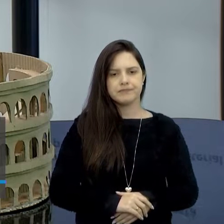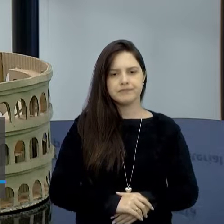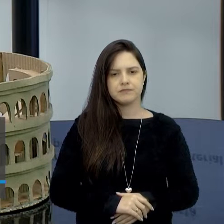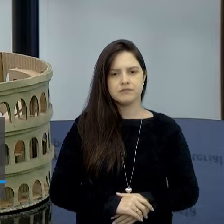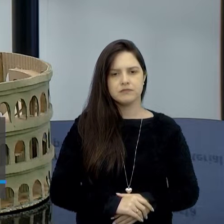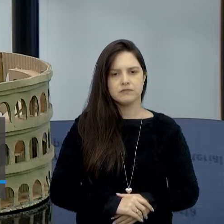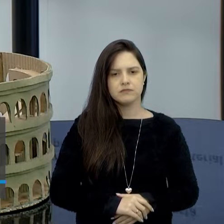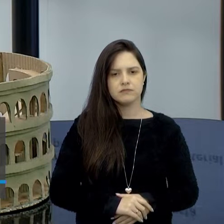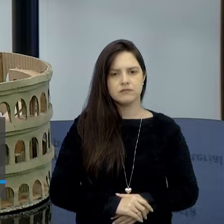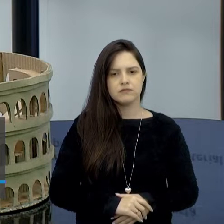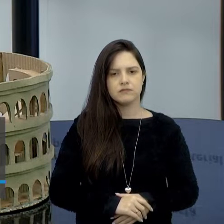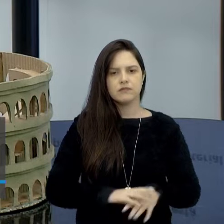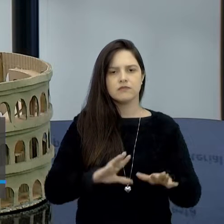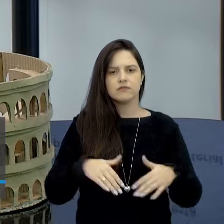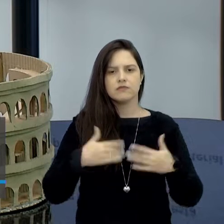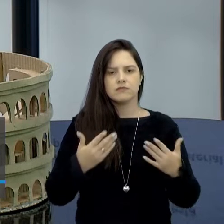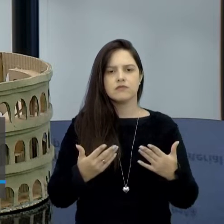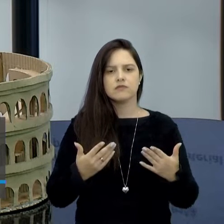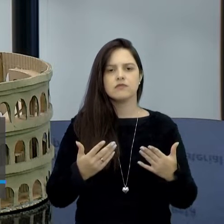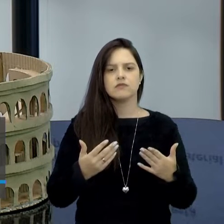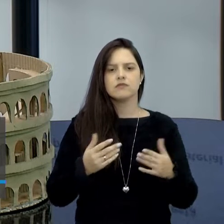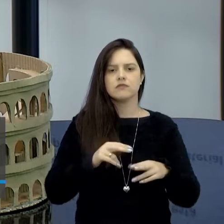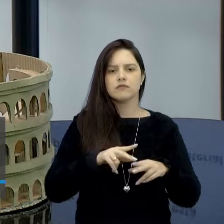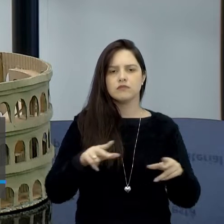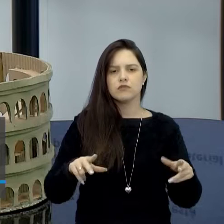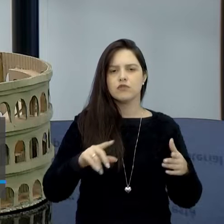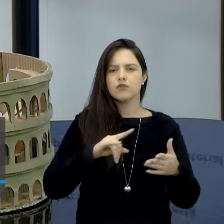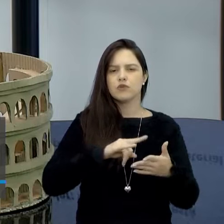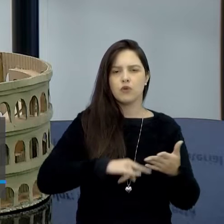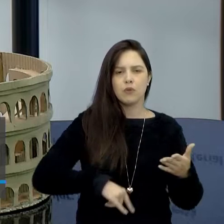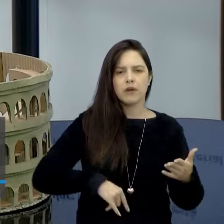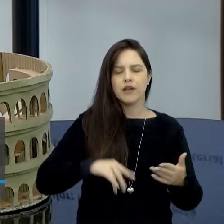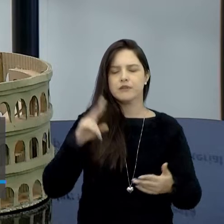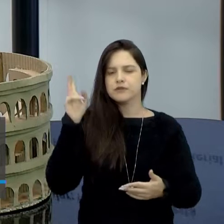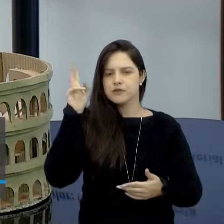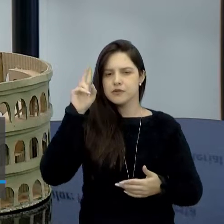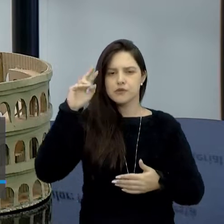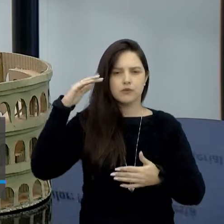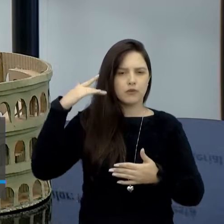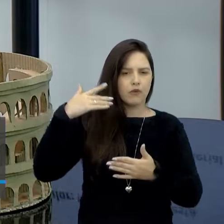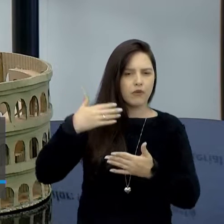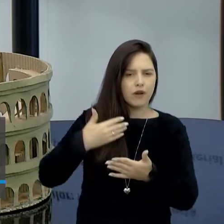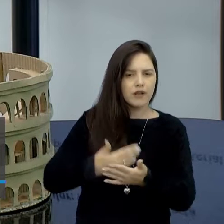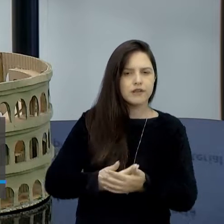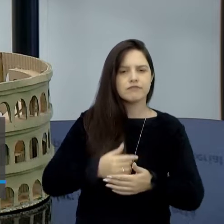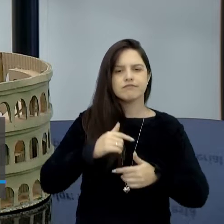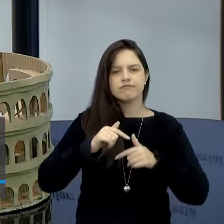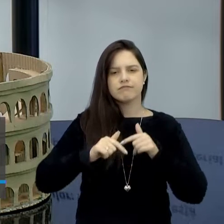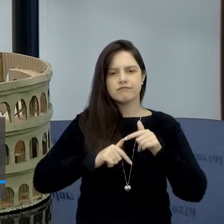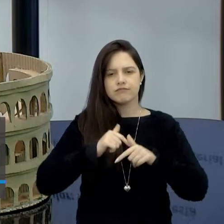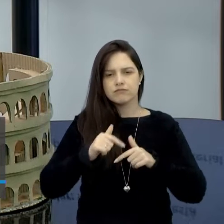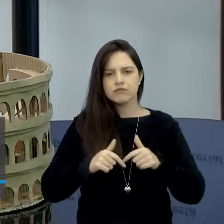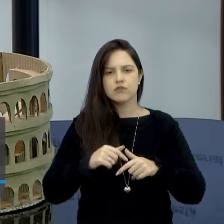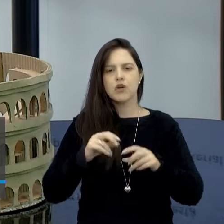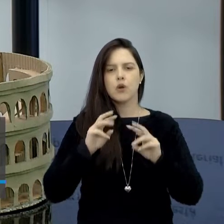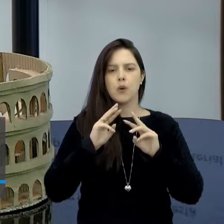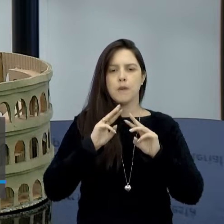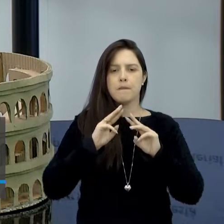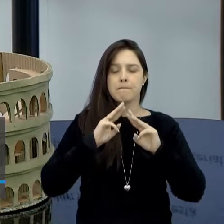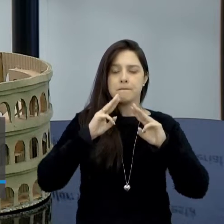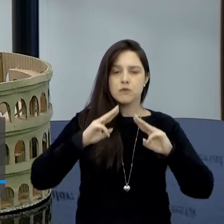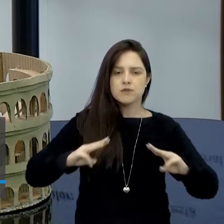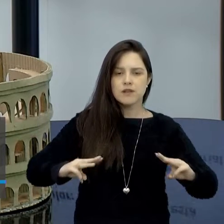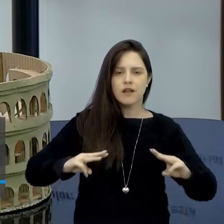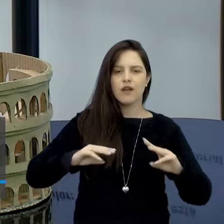até a área de resguardo de documentos históricos, para quem quiser trabalhar em museus, em